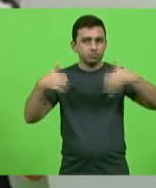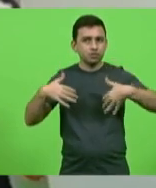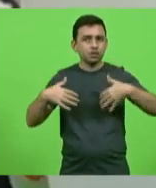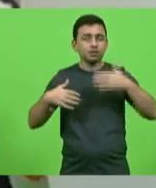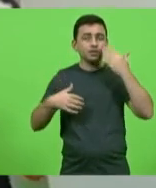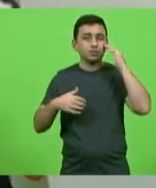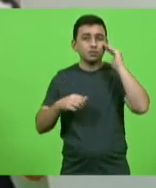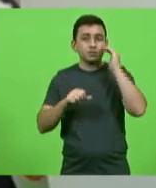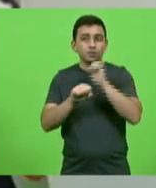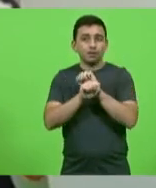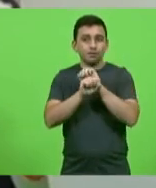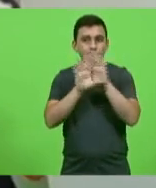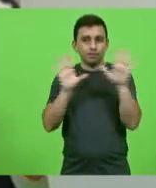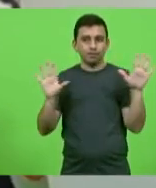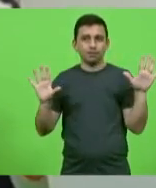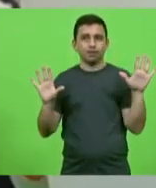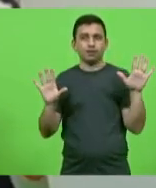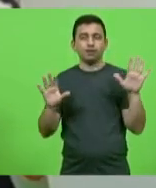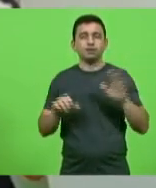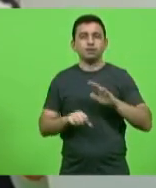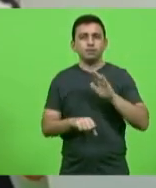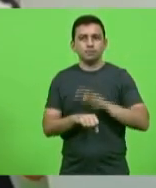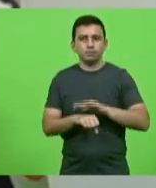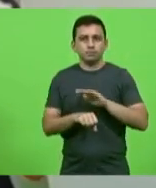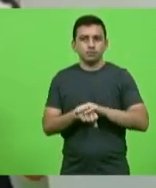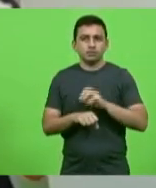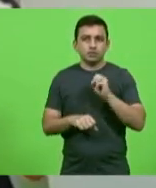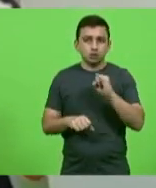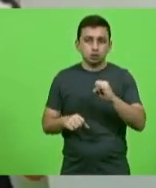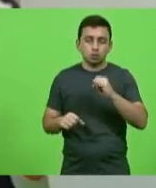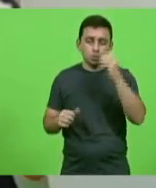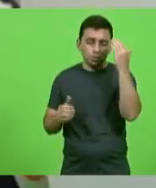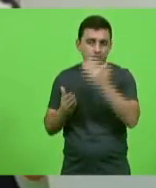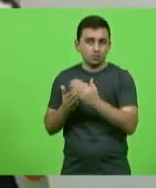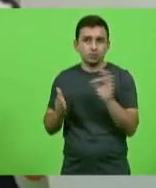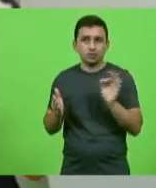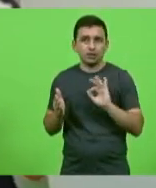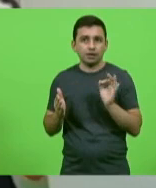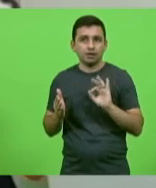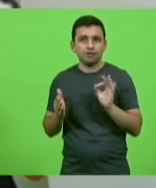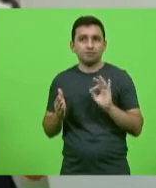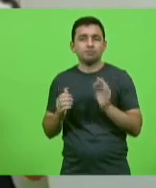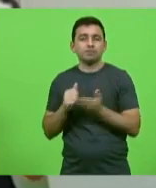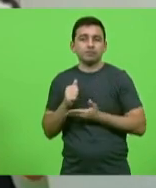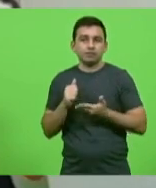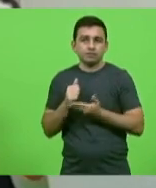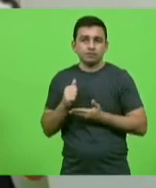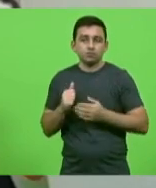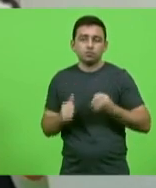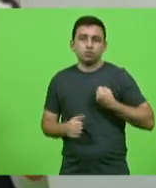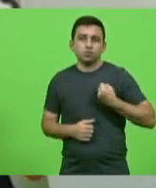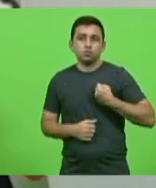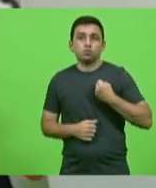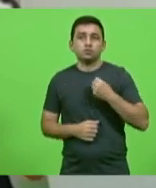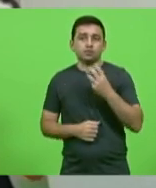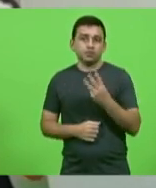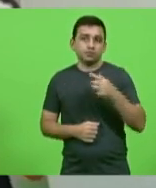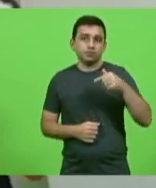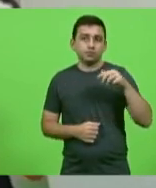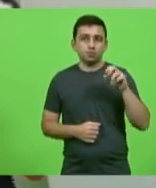corporificados tudo bem na ação de descumprimento de preceito fundamental mais número